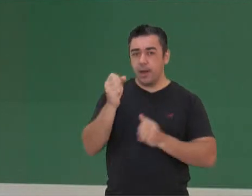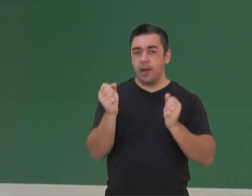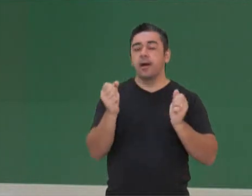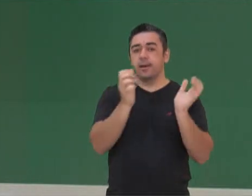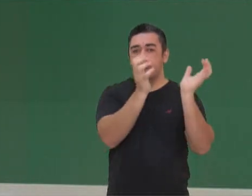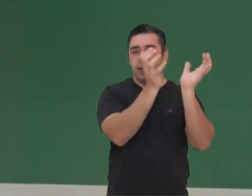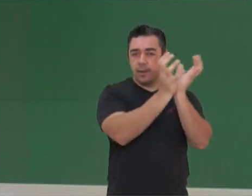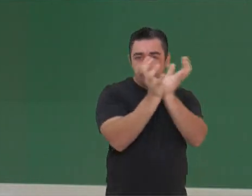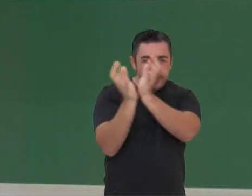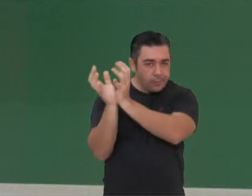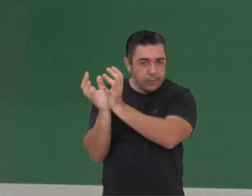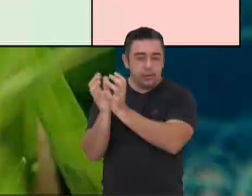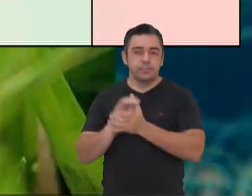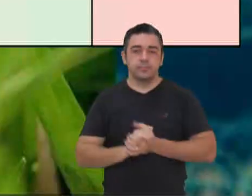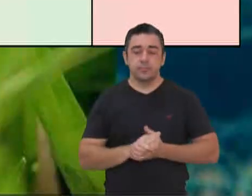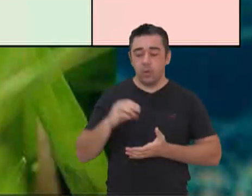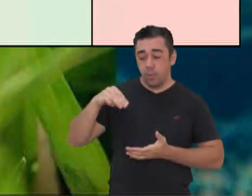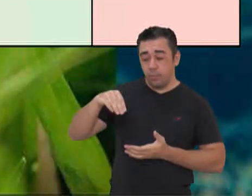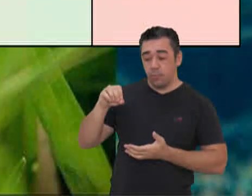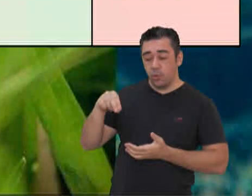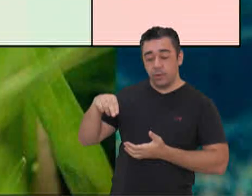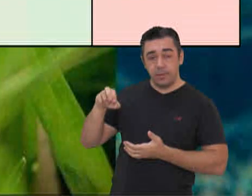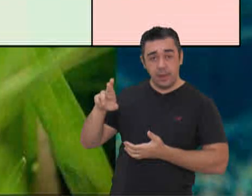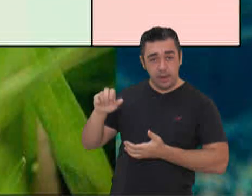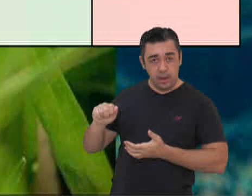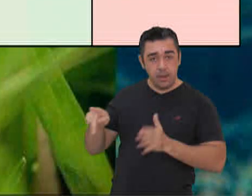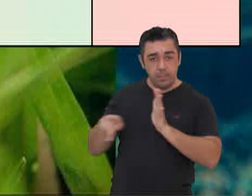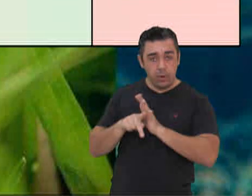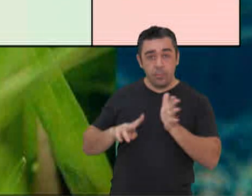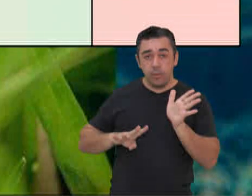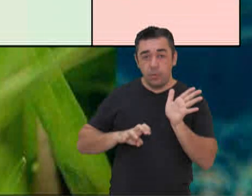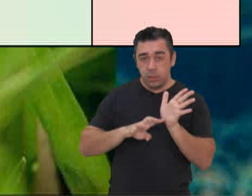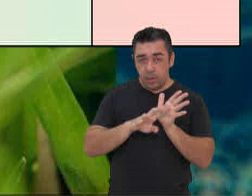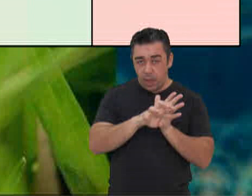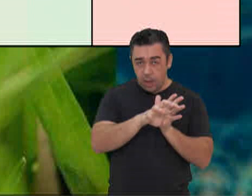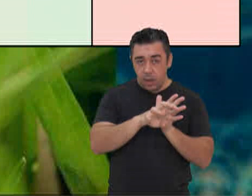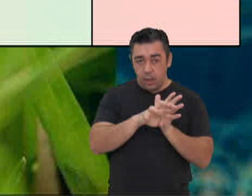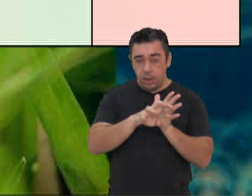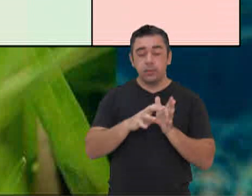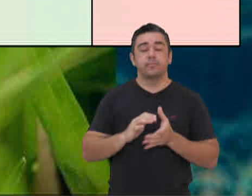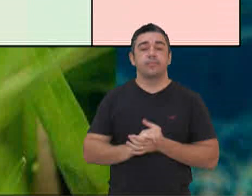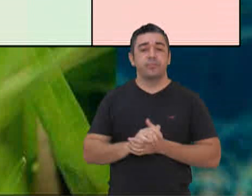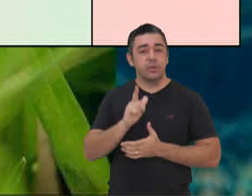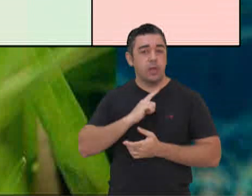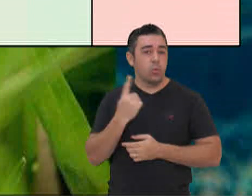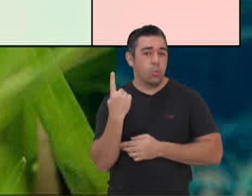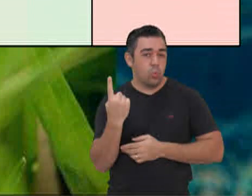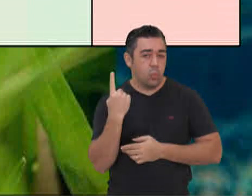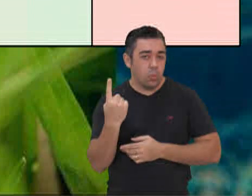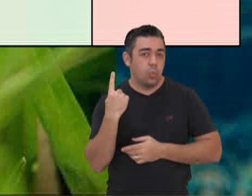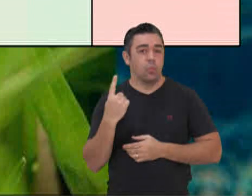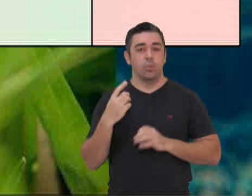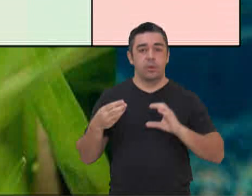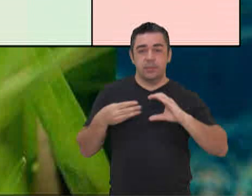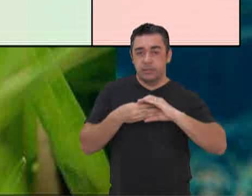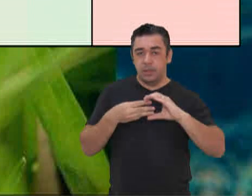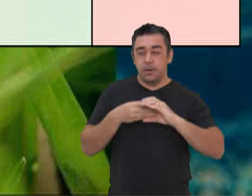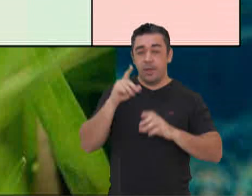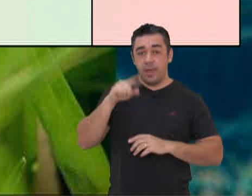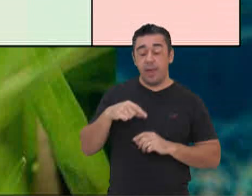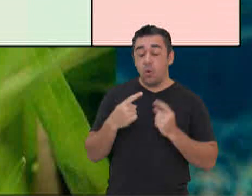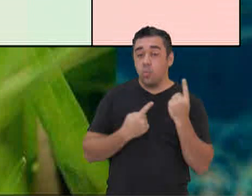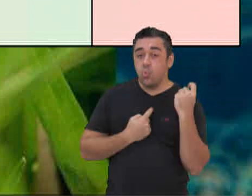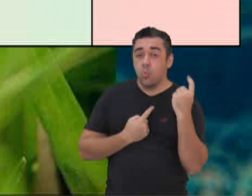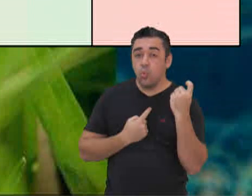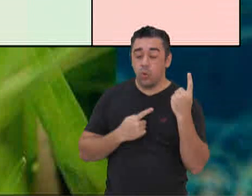características. Monera, reino das bactérias. Então, são unicelulares, são os únicos procarióticos. Ó, isso é